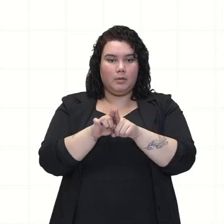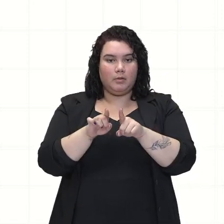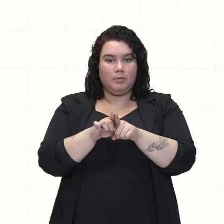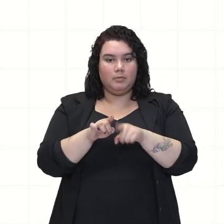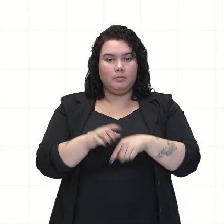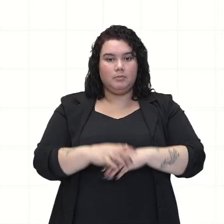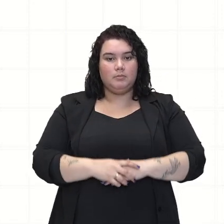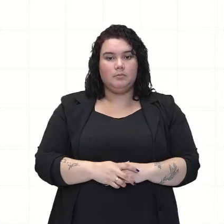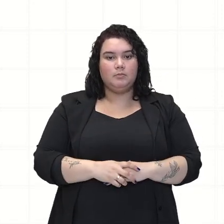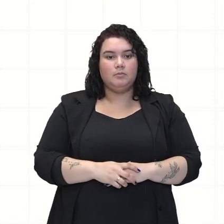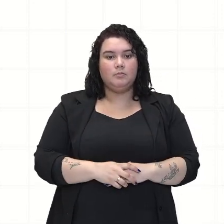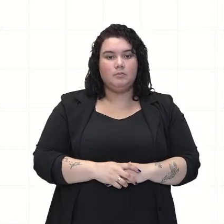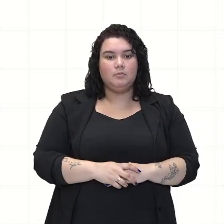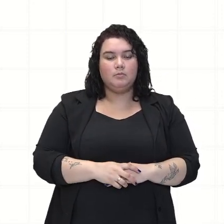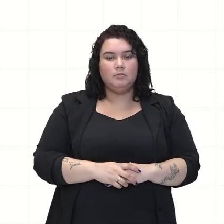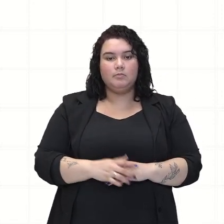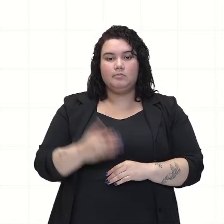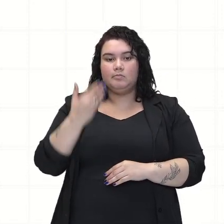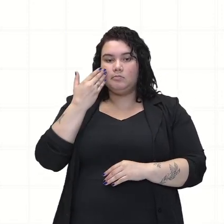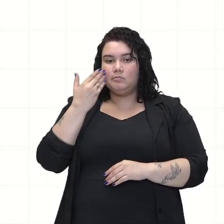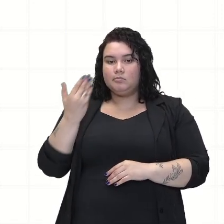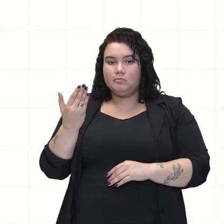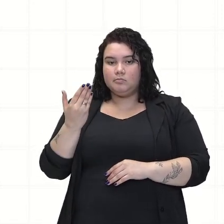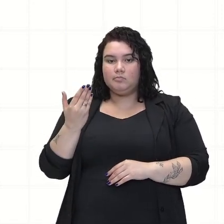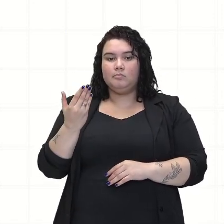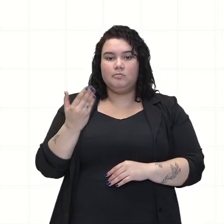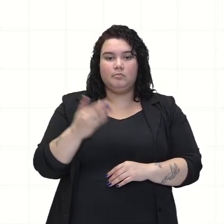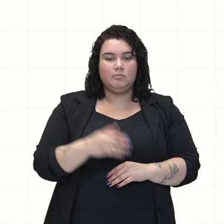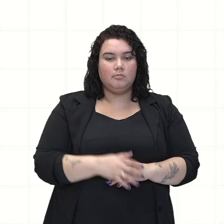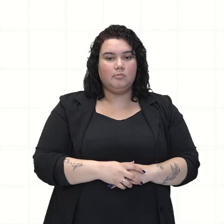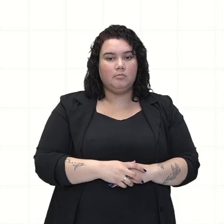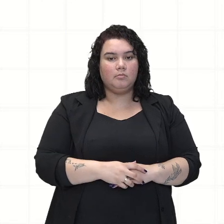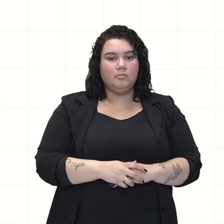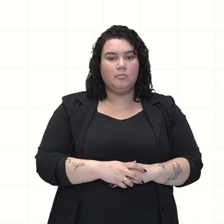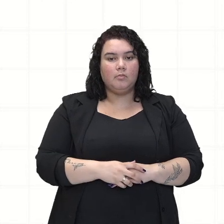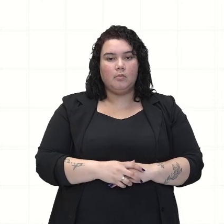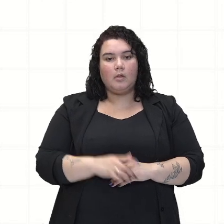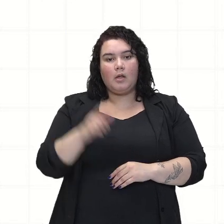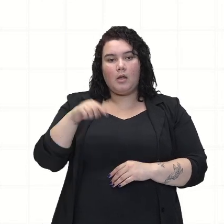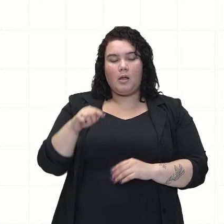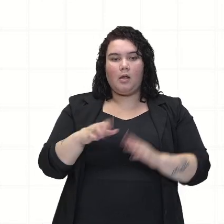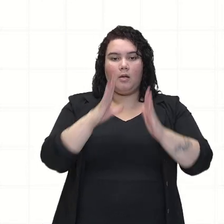Né? Então, teríamos esse triângulo aqui, que seria